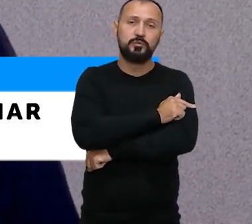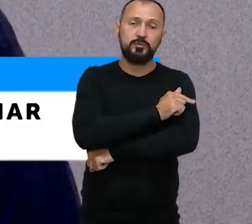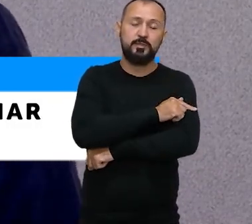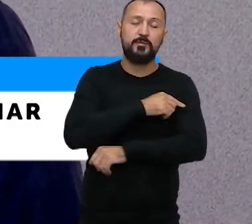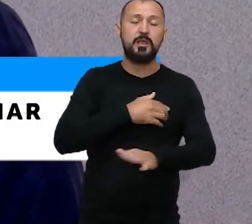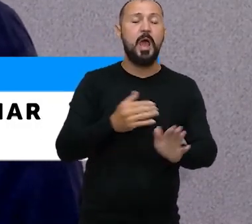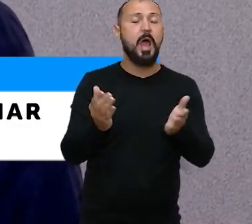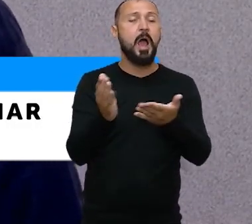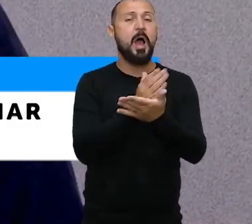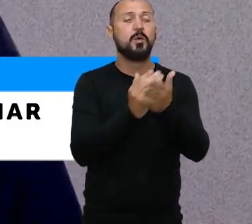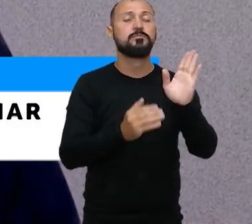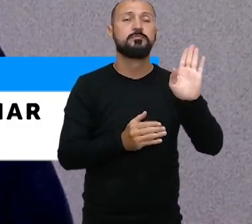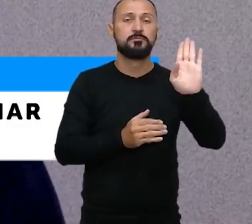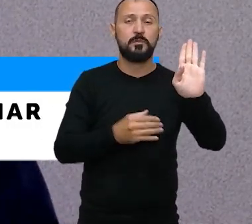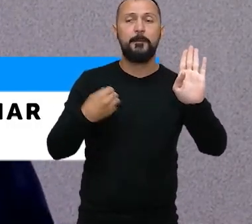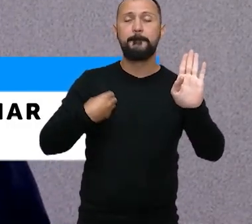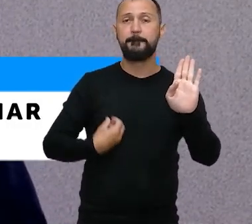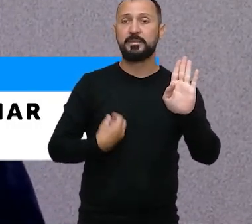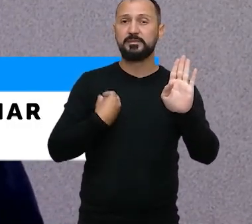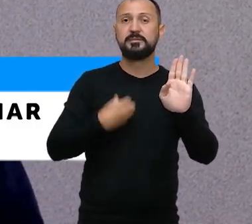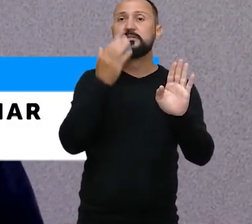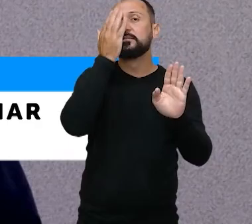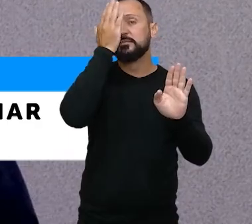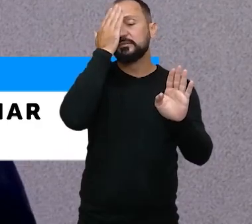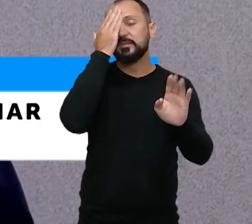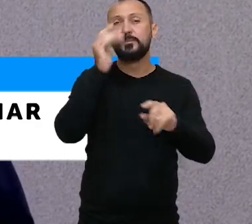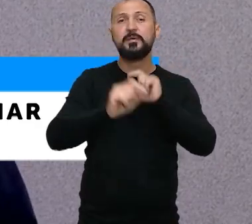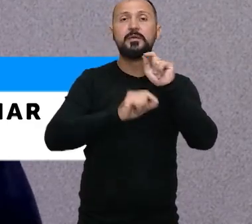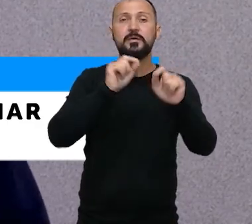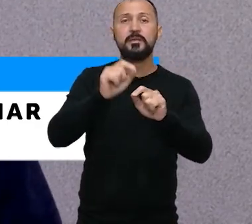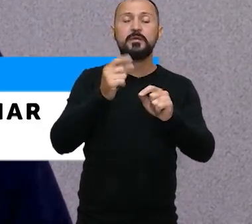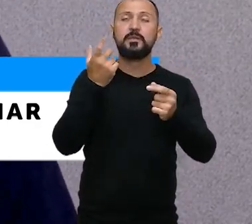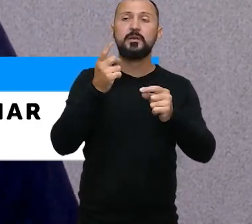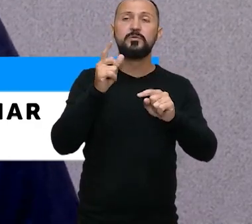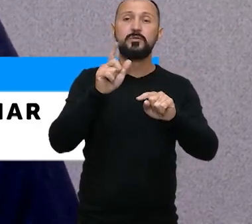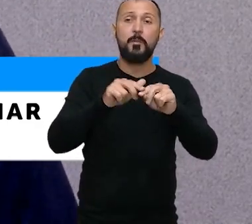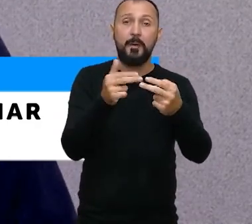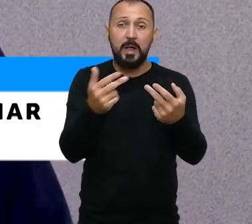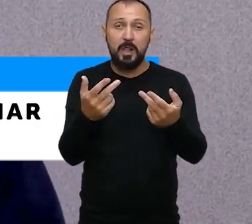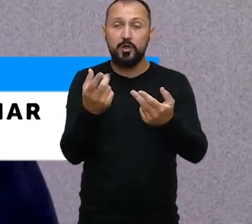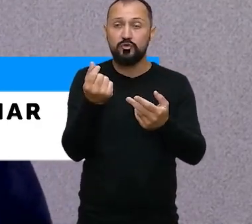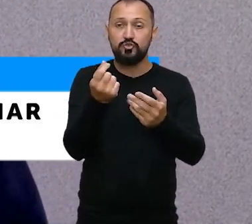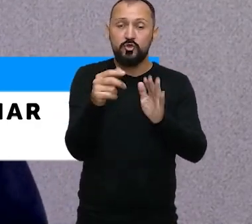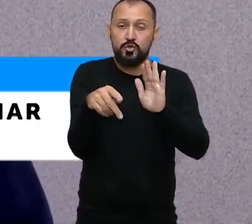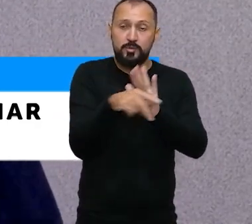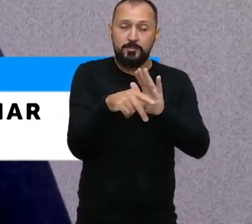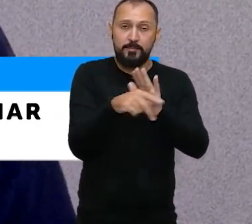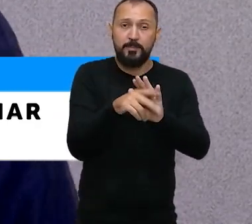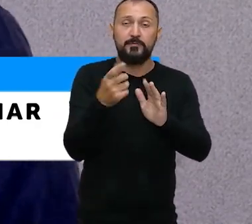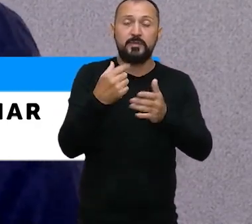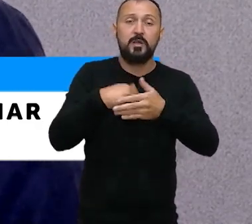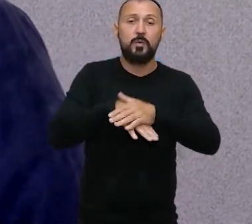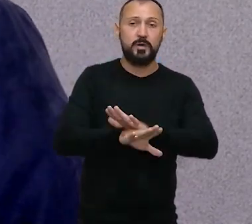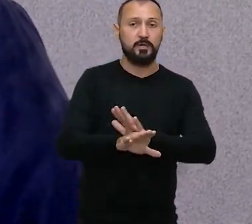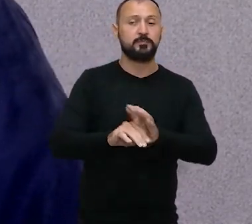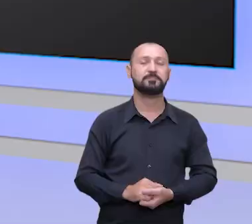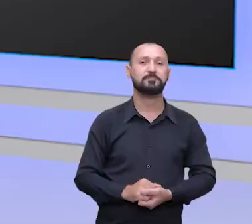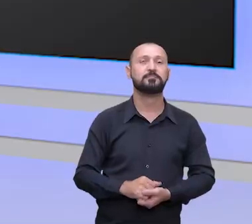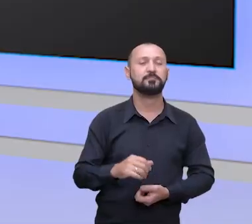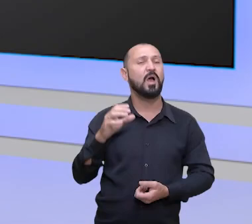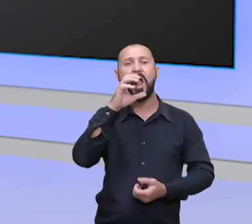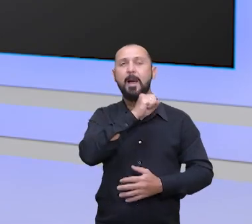ter candidatos aí disputando, sabendo que seu patrimônio pessoal vai estar ali